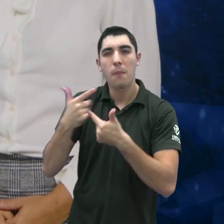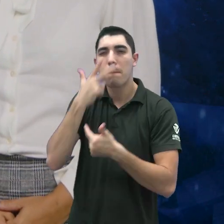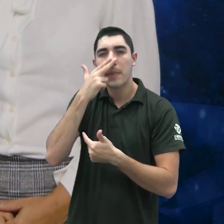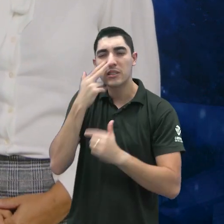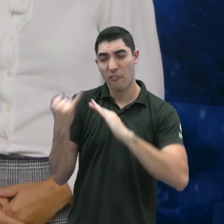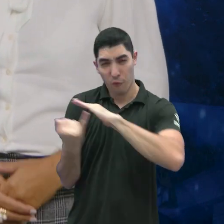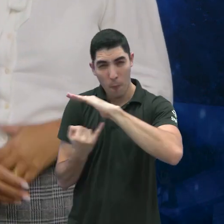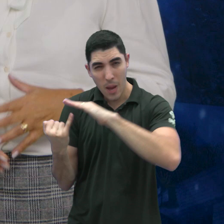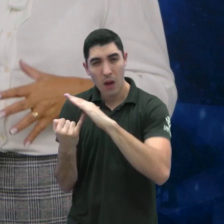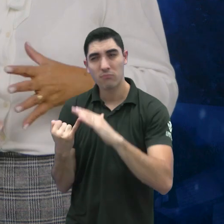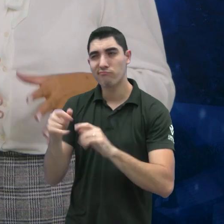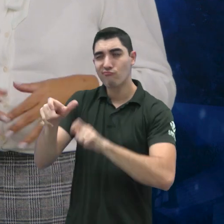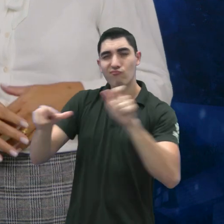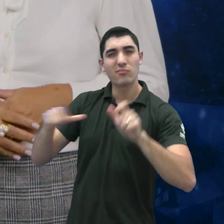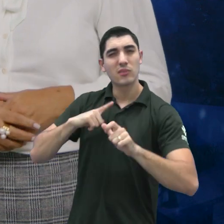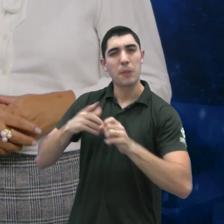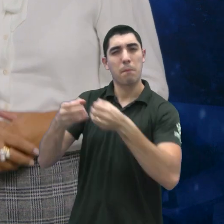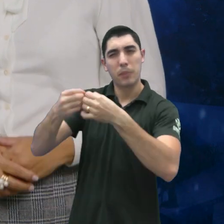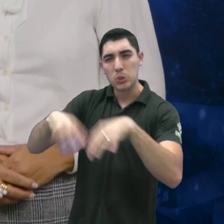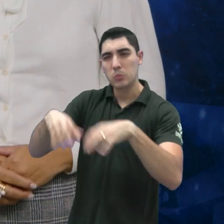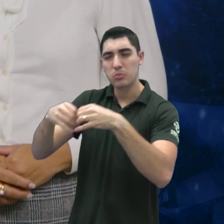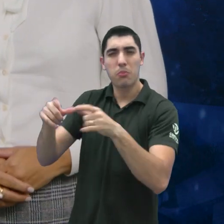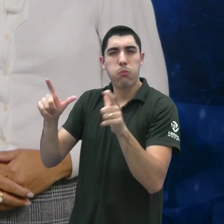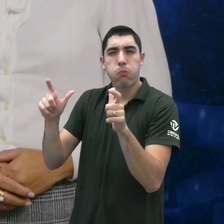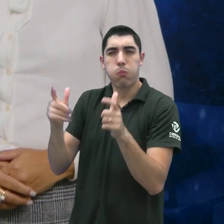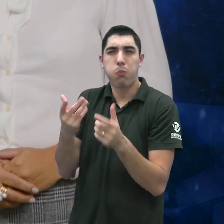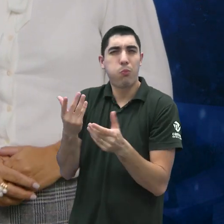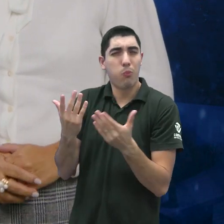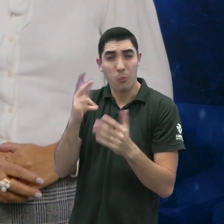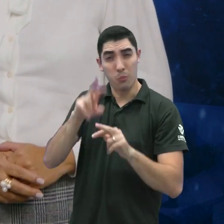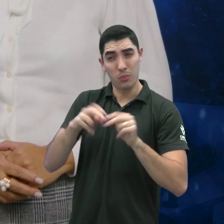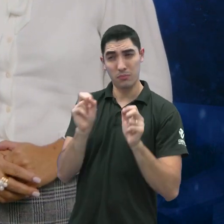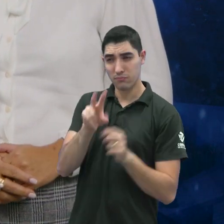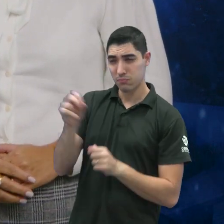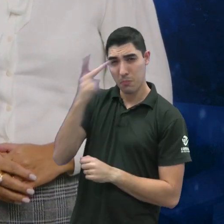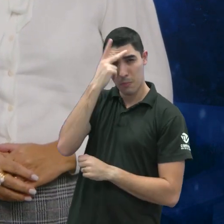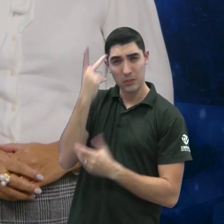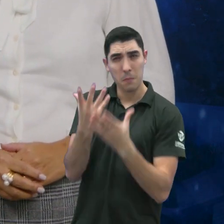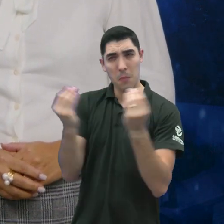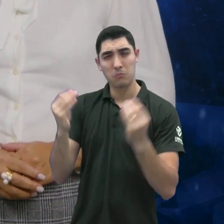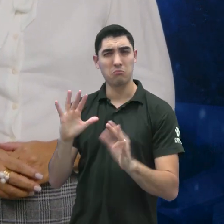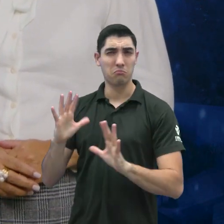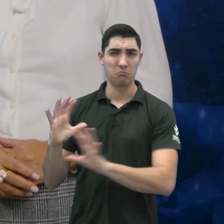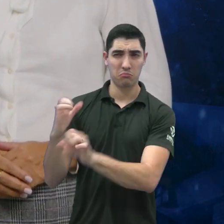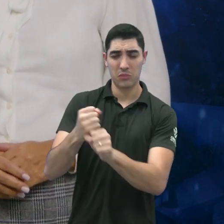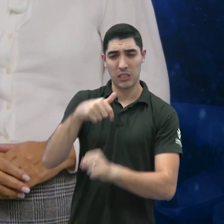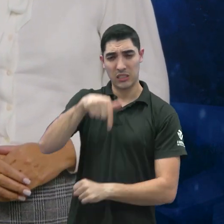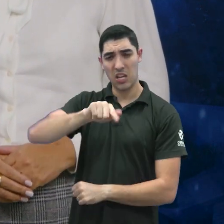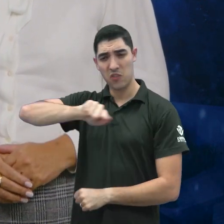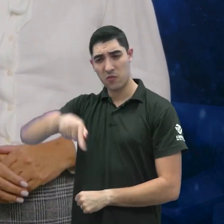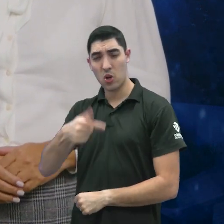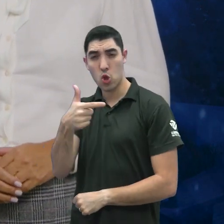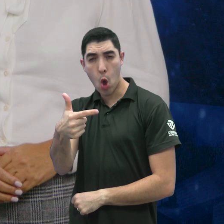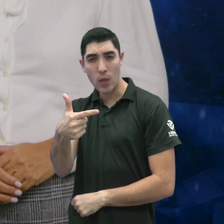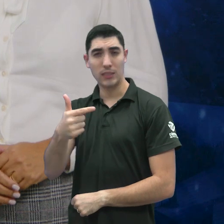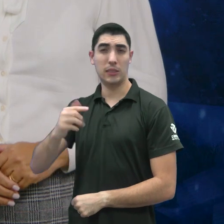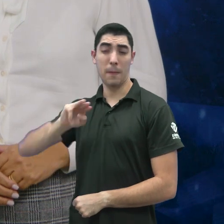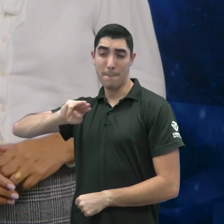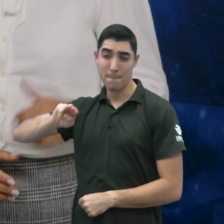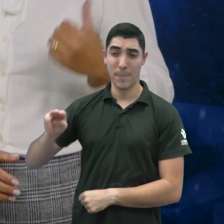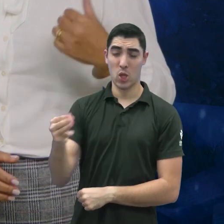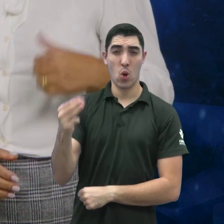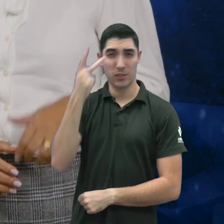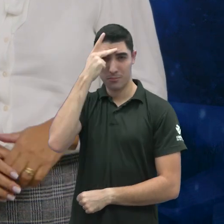né? Então, hoje nós estamos aí com uma demanda de bastante pessoas desempregadas, em torno de 7,2 milhões,